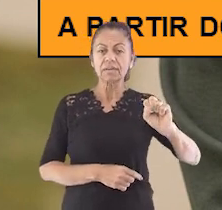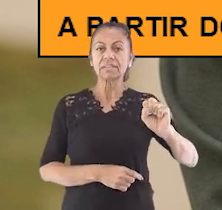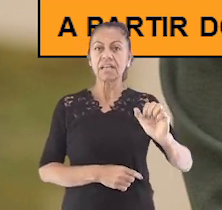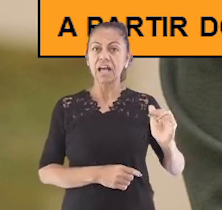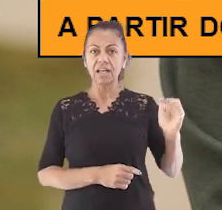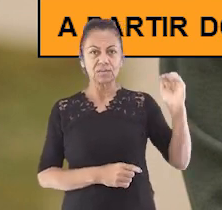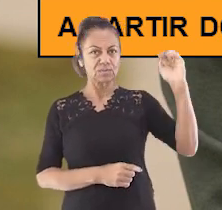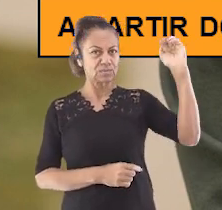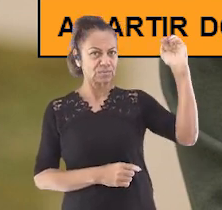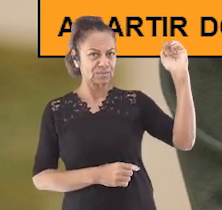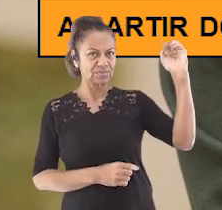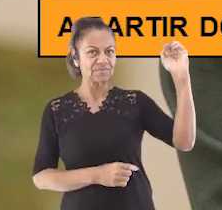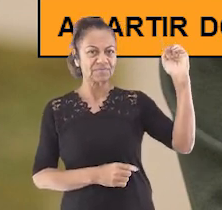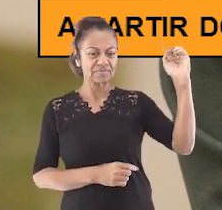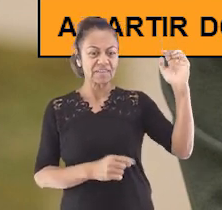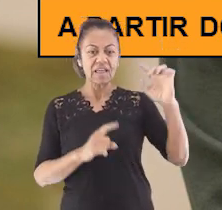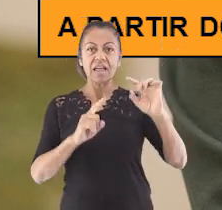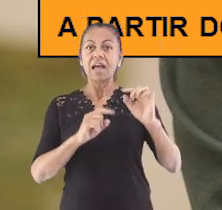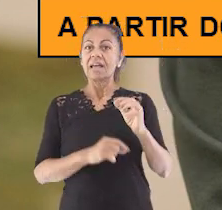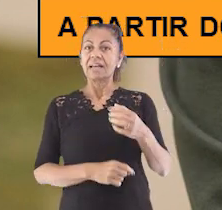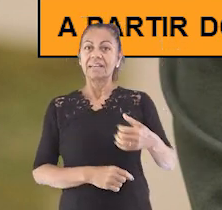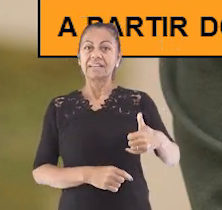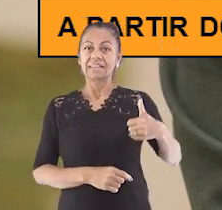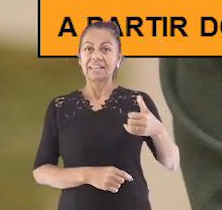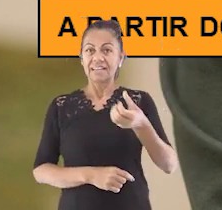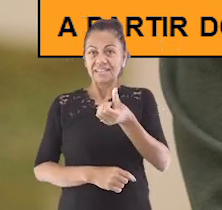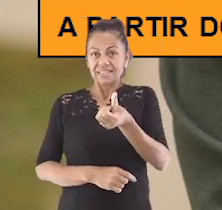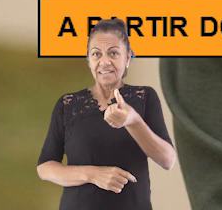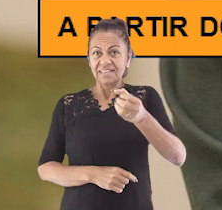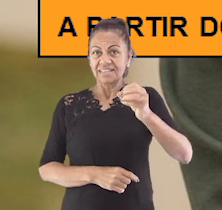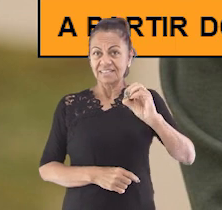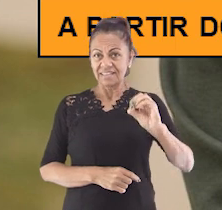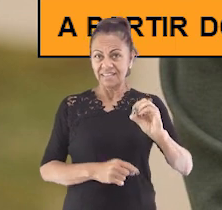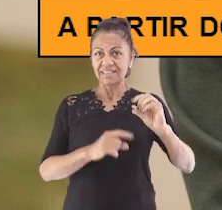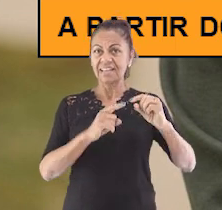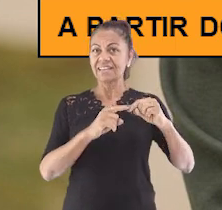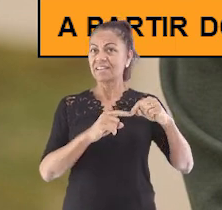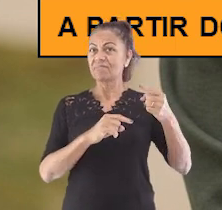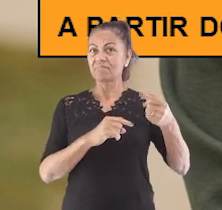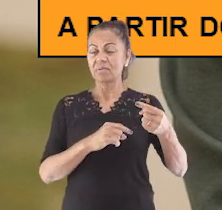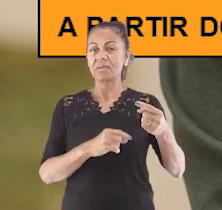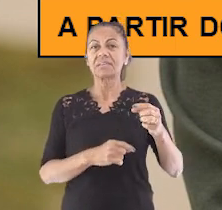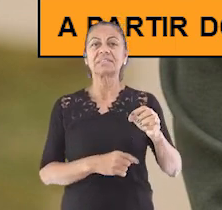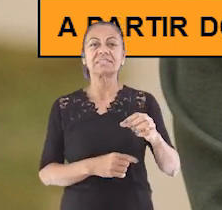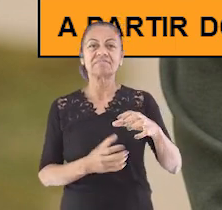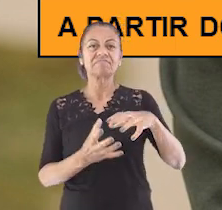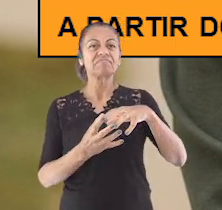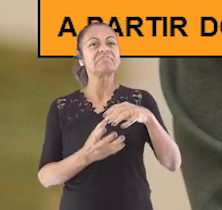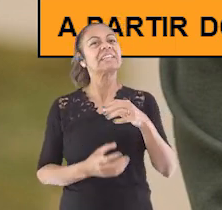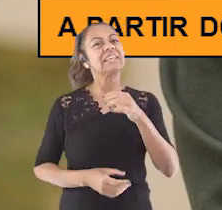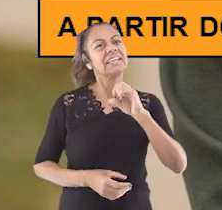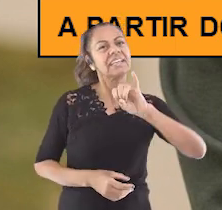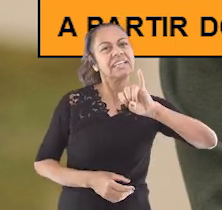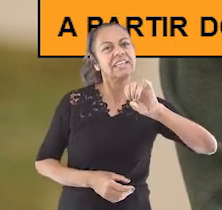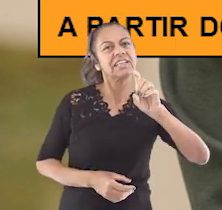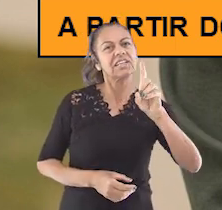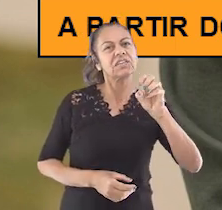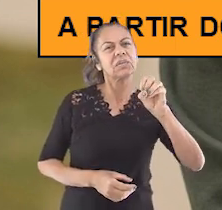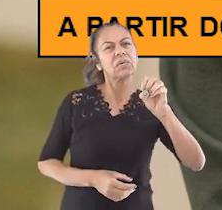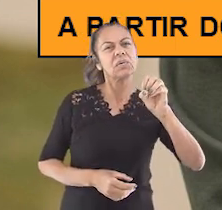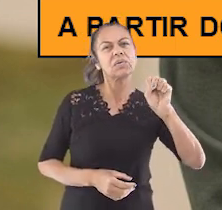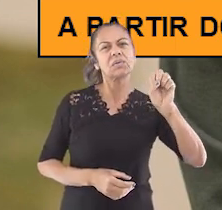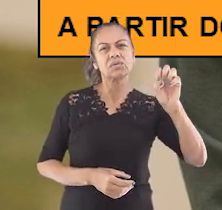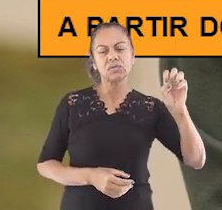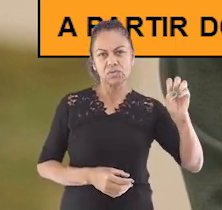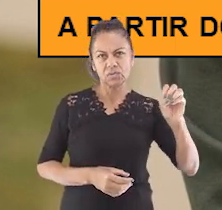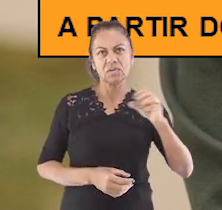anos, somos adultos. Já depois dos 60, nos tornamos idosos, a